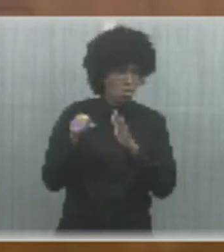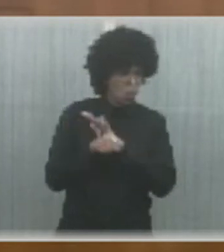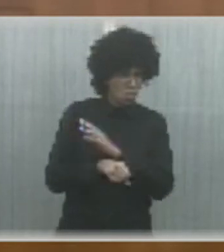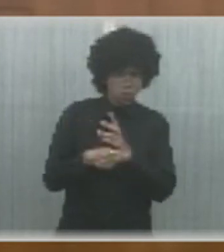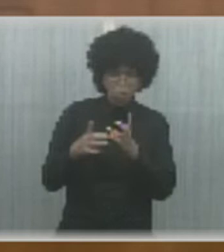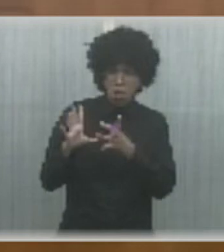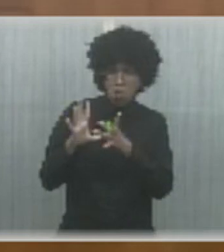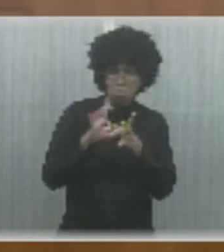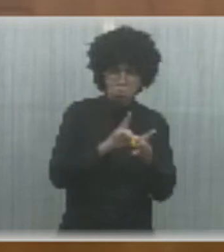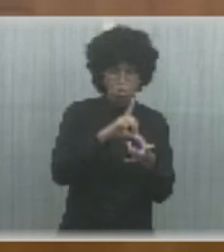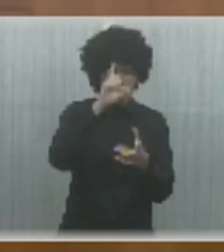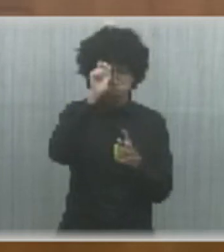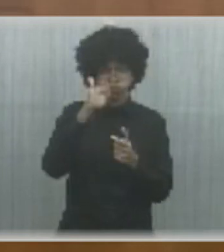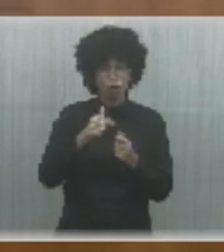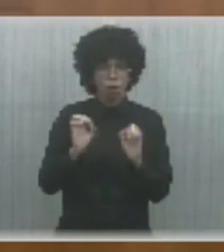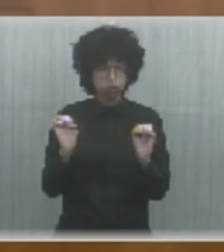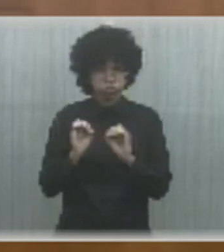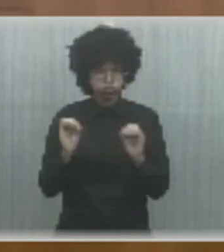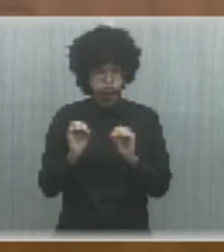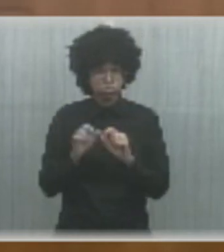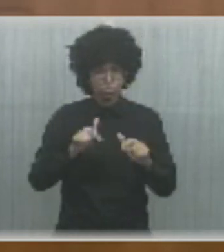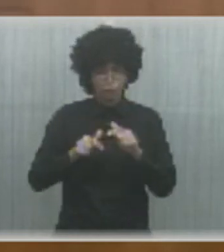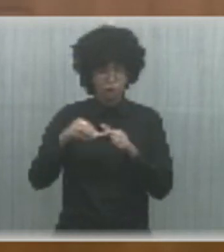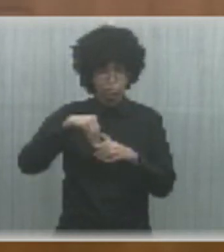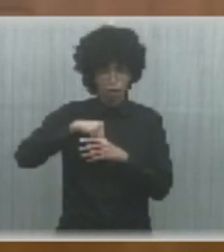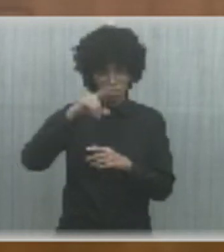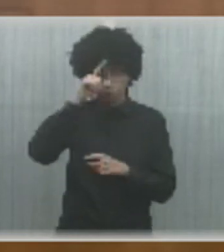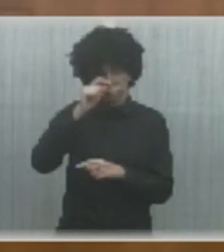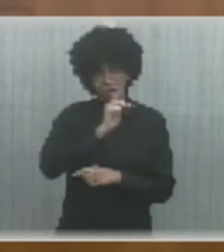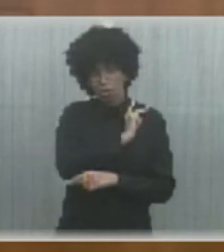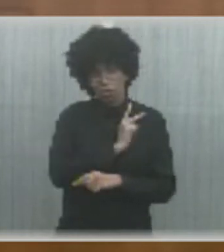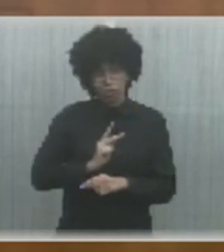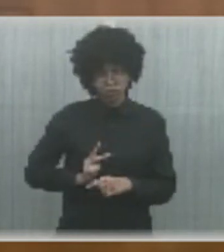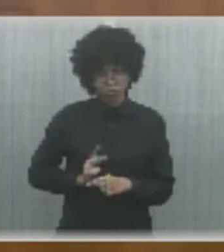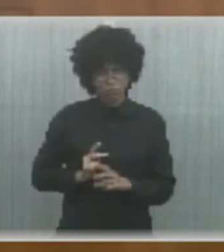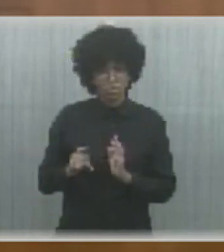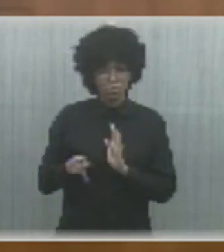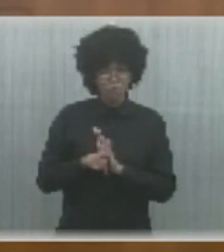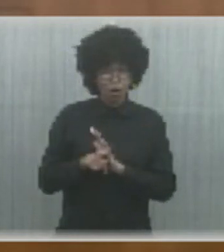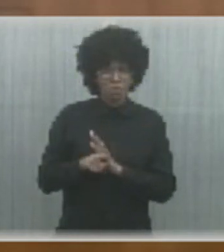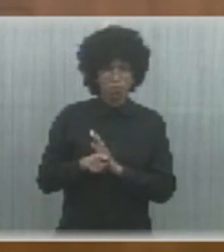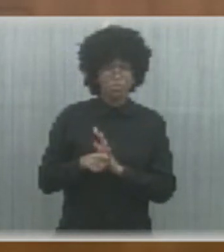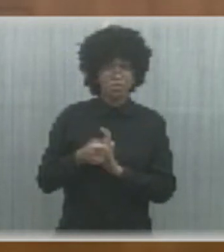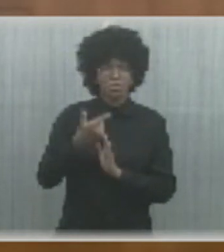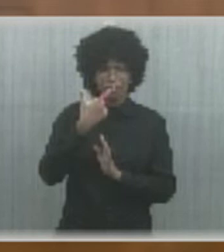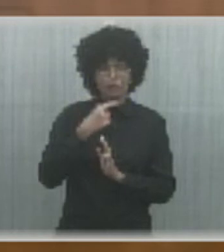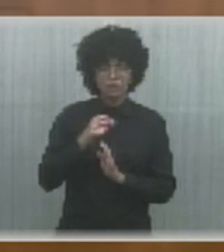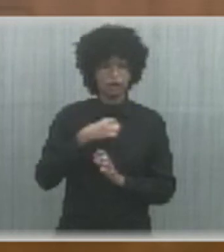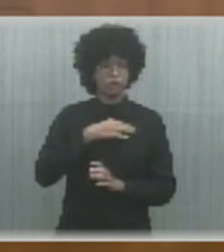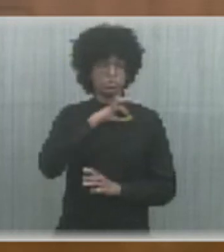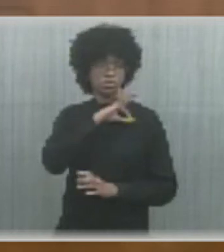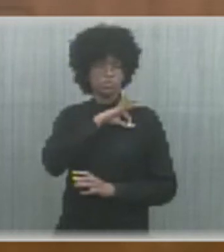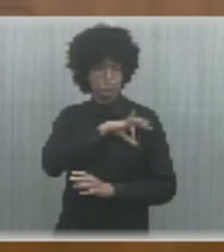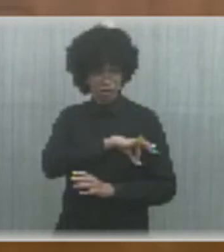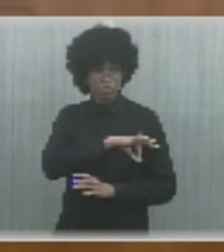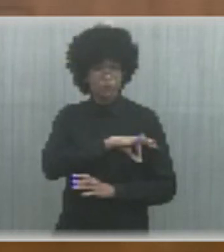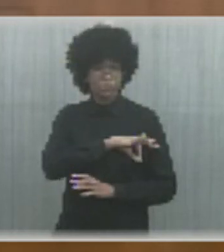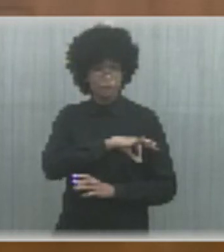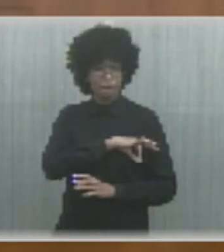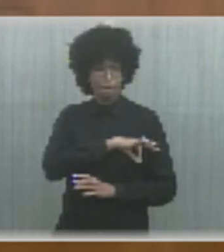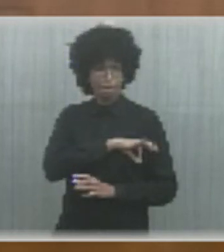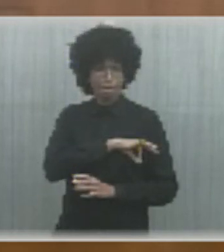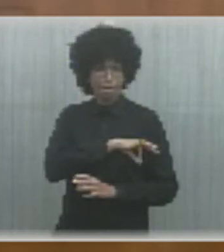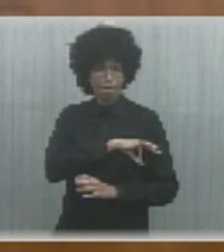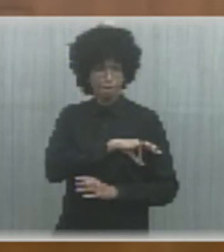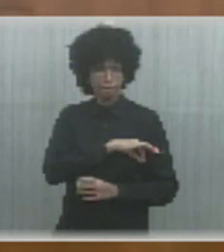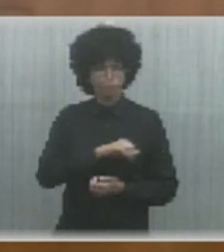com o hospital, para atuar dentro de um hospital público, exercendo uma atividade privada, sendo remunerada para isso, uma atividade